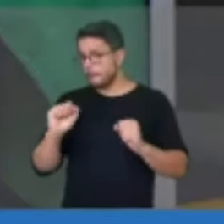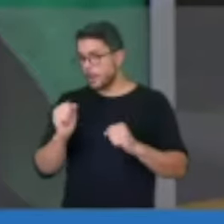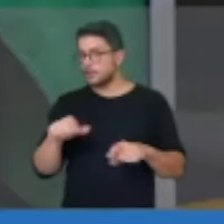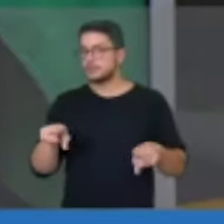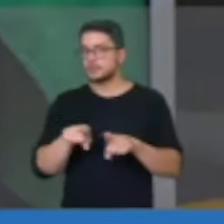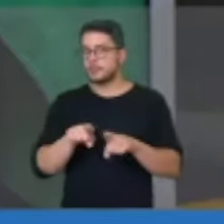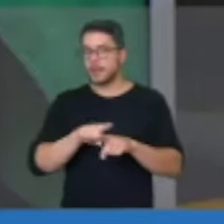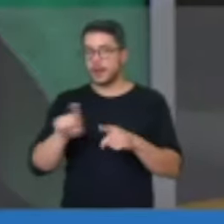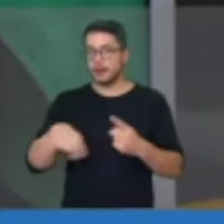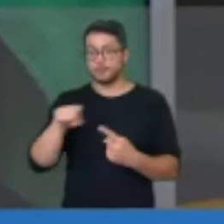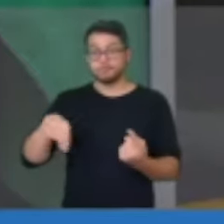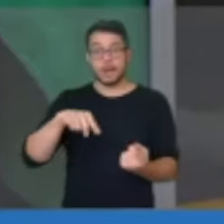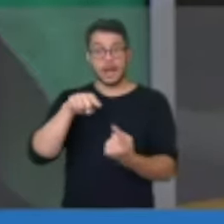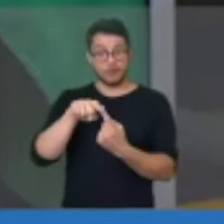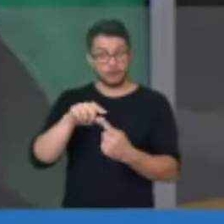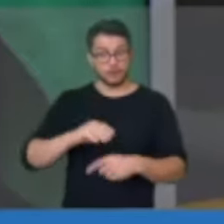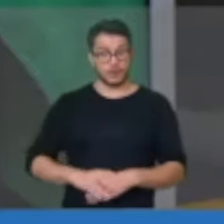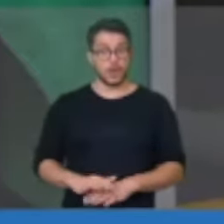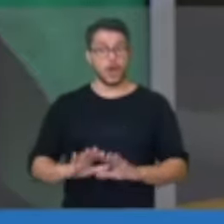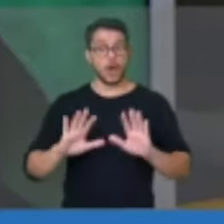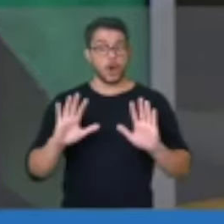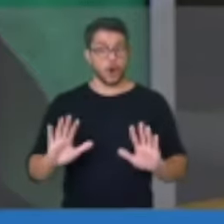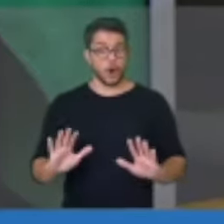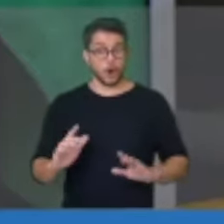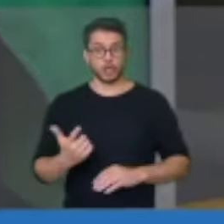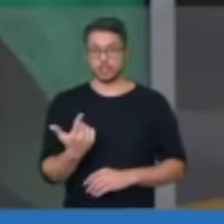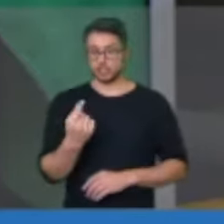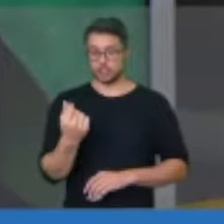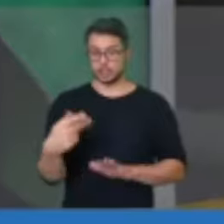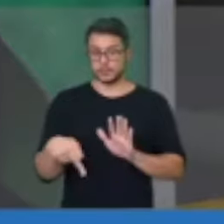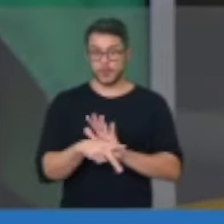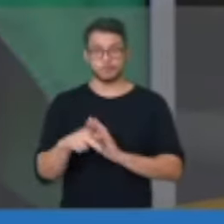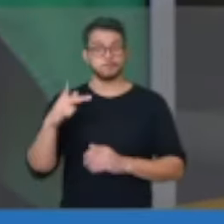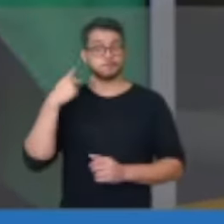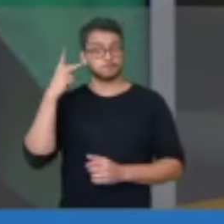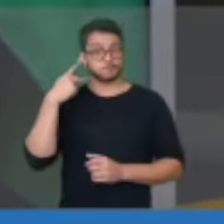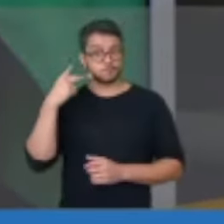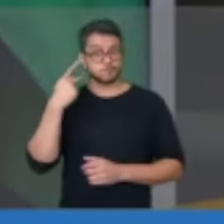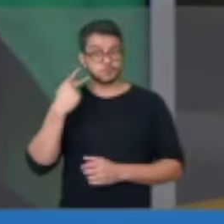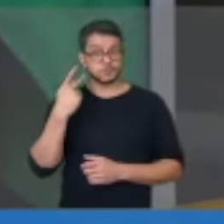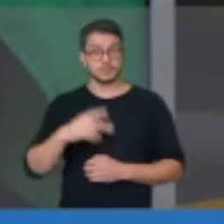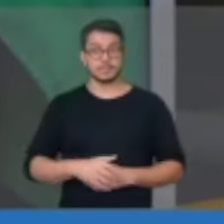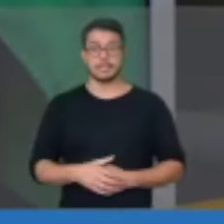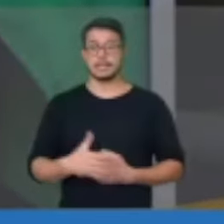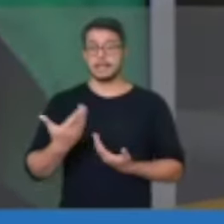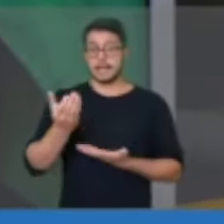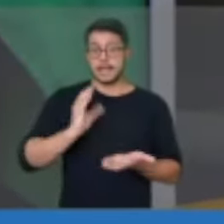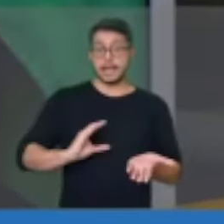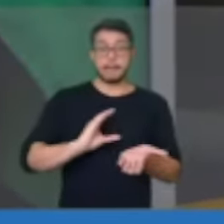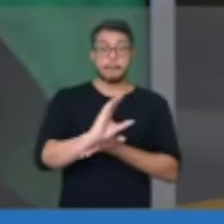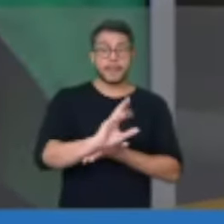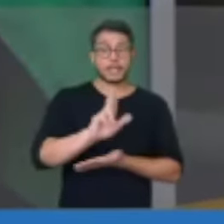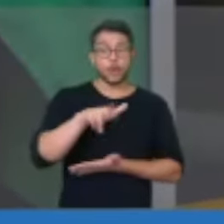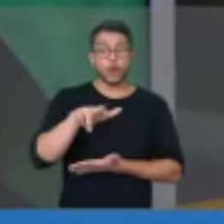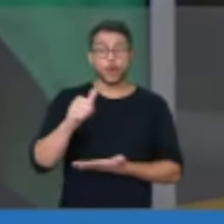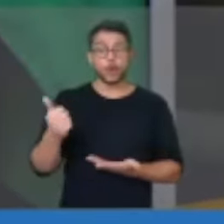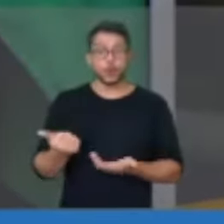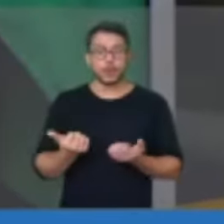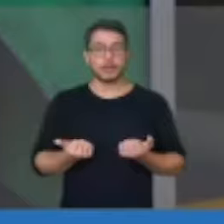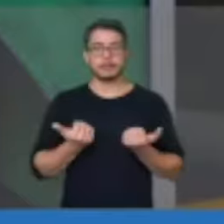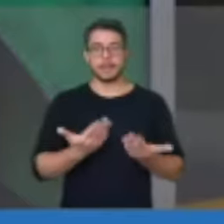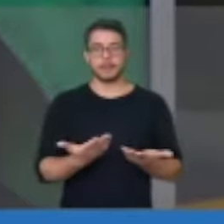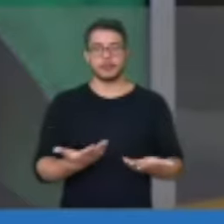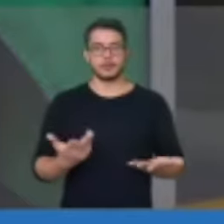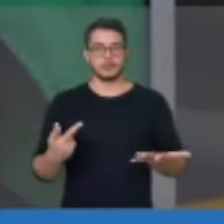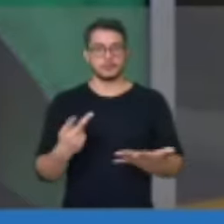atenção. Cota parlamentar e emenda que nunca foi enviada foi motivo para busca e apreensão na casa de um deputado federal. Arrombaram o